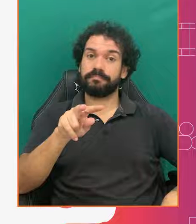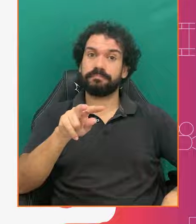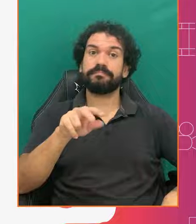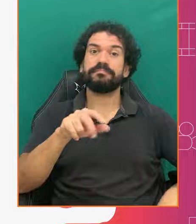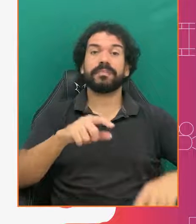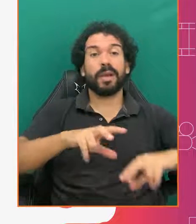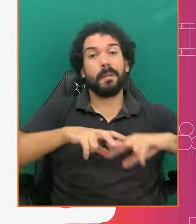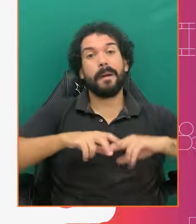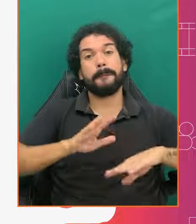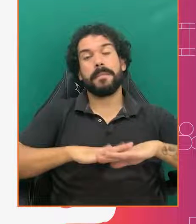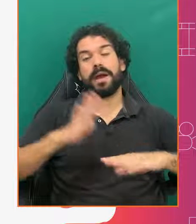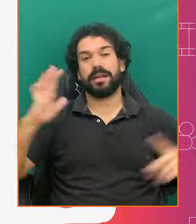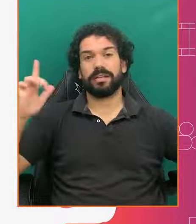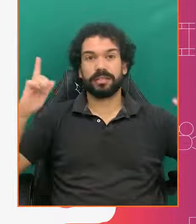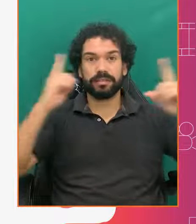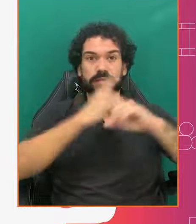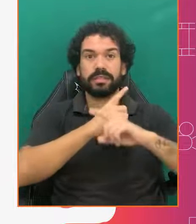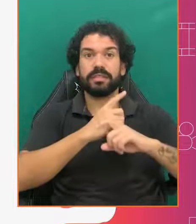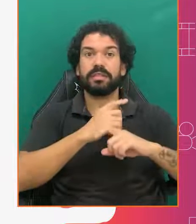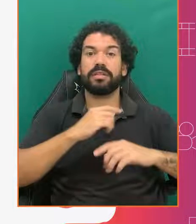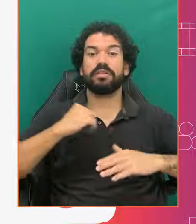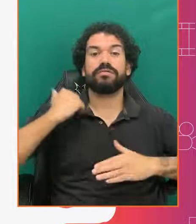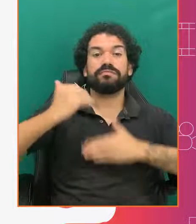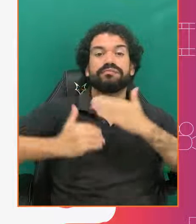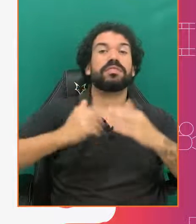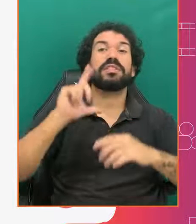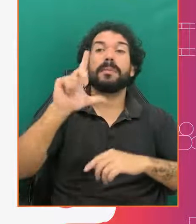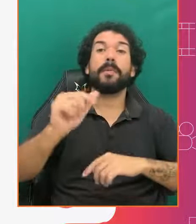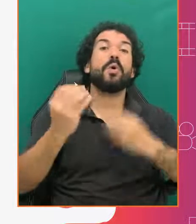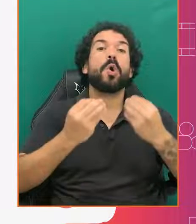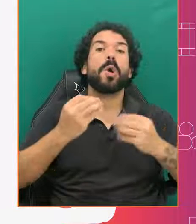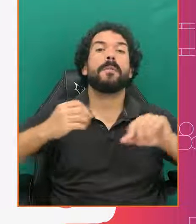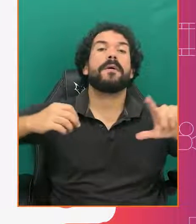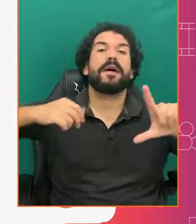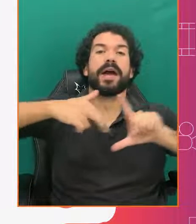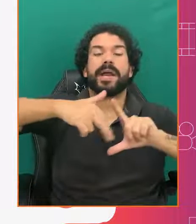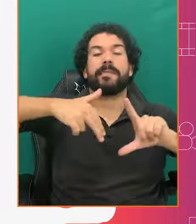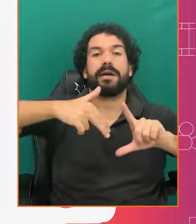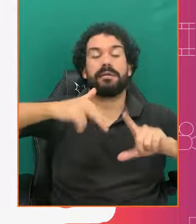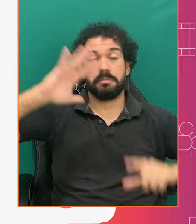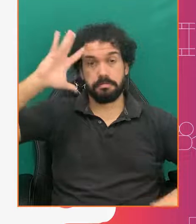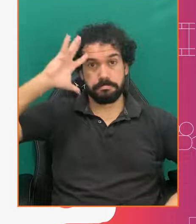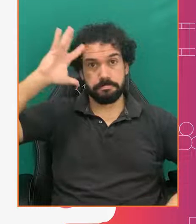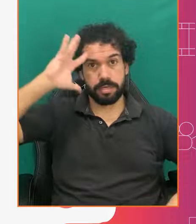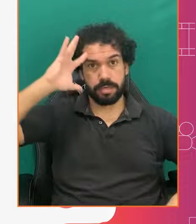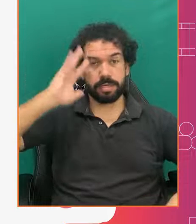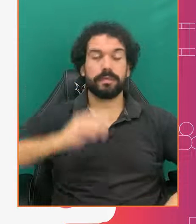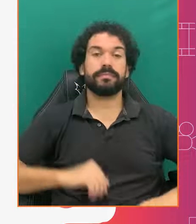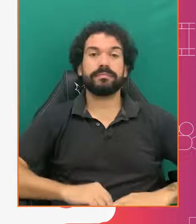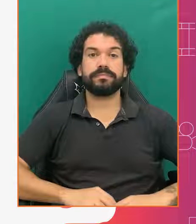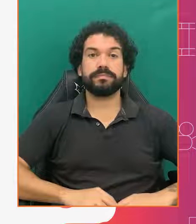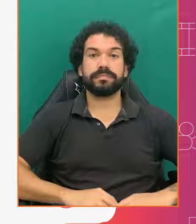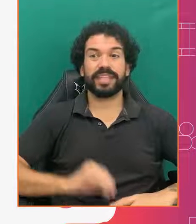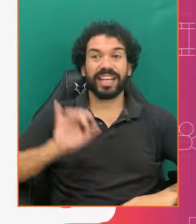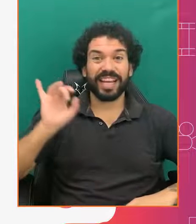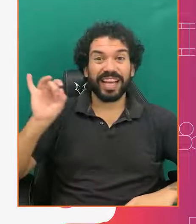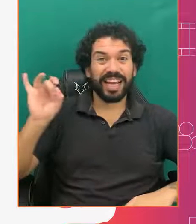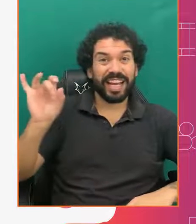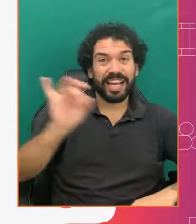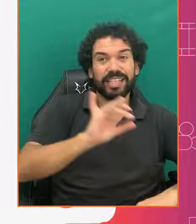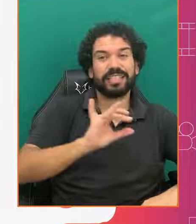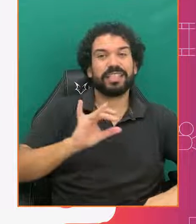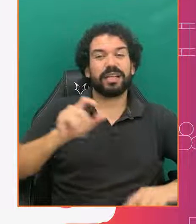torna ainda mais difícil alguns processos de animar. Porque pensa só, se cada item